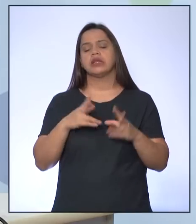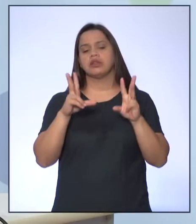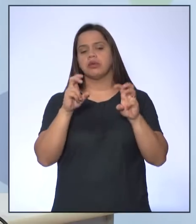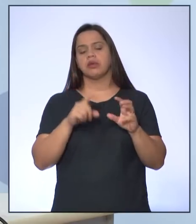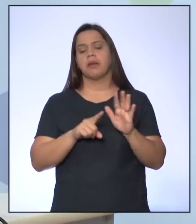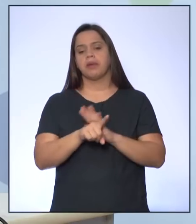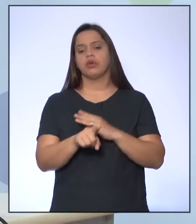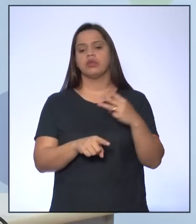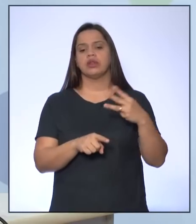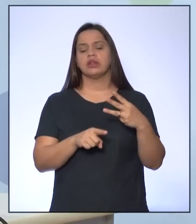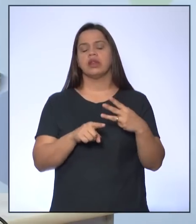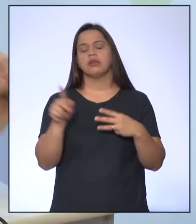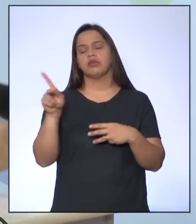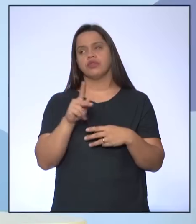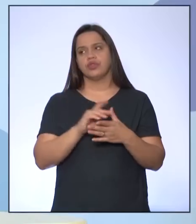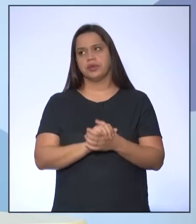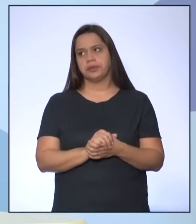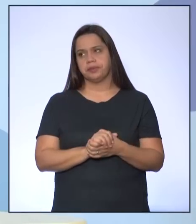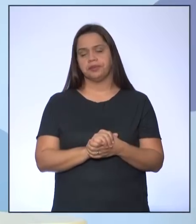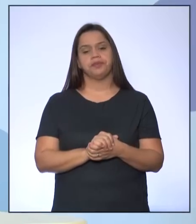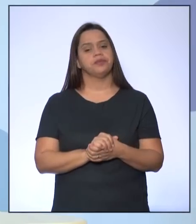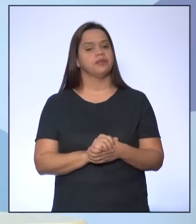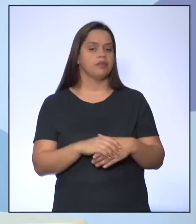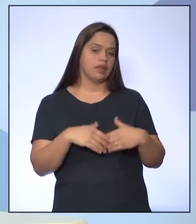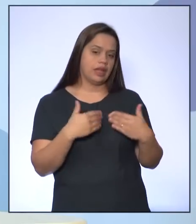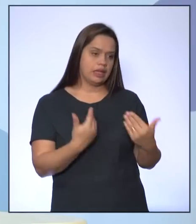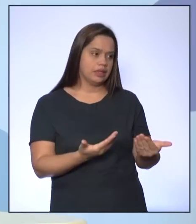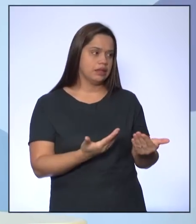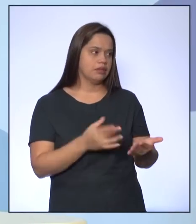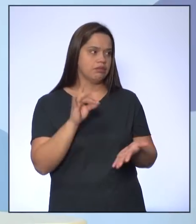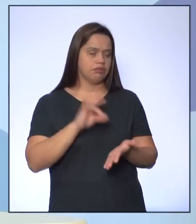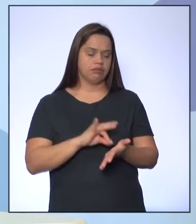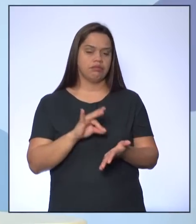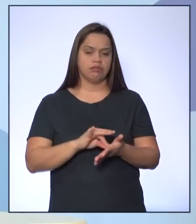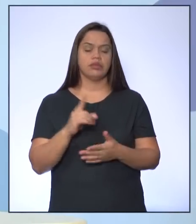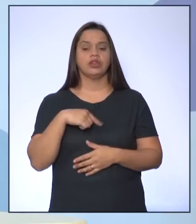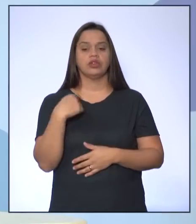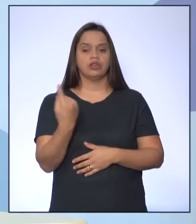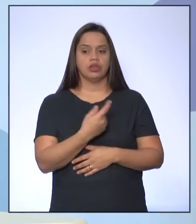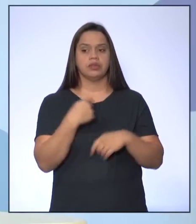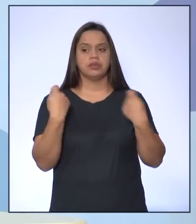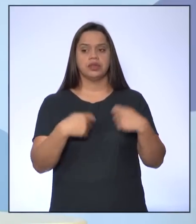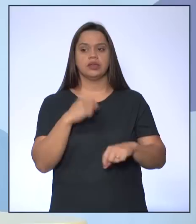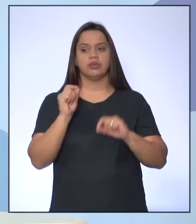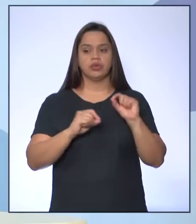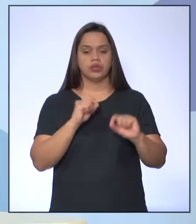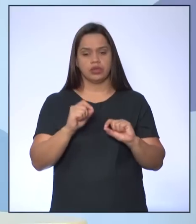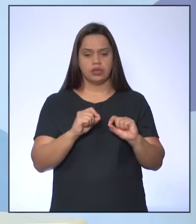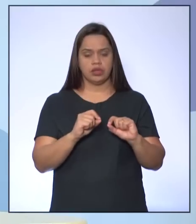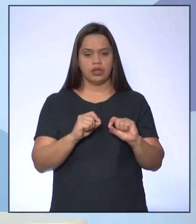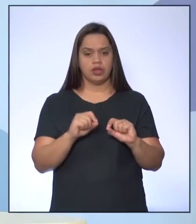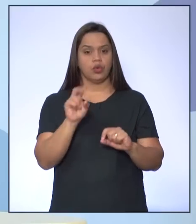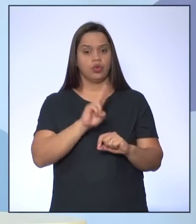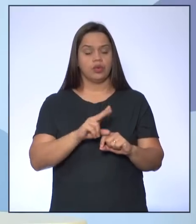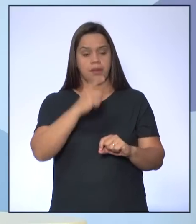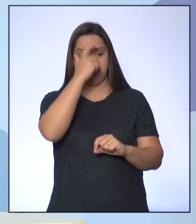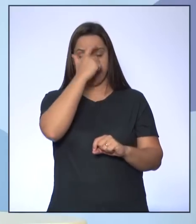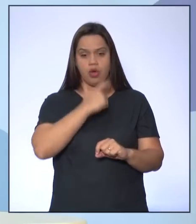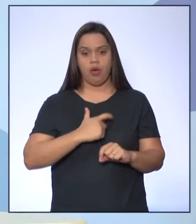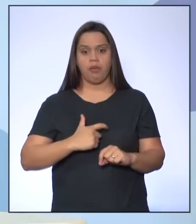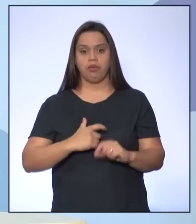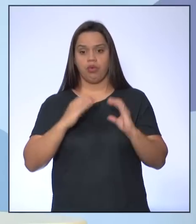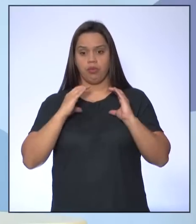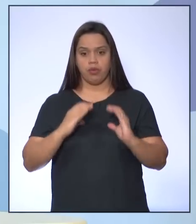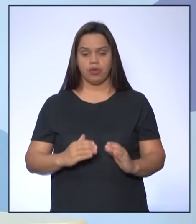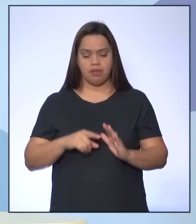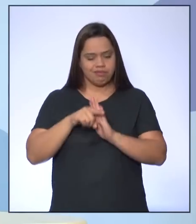essa pergunta, Janaína? Então, realmente, ó, a gente precisa utilizar a nossa atitude historiadora.